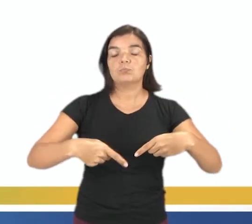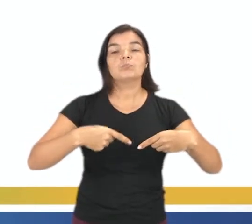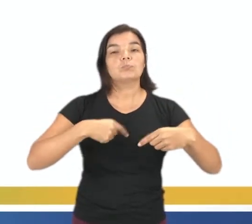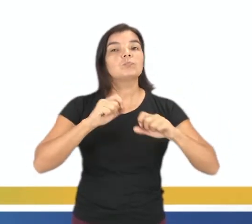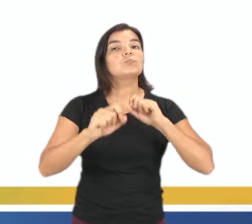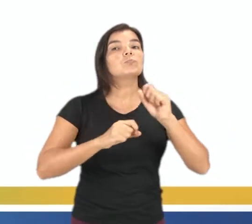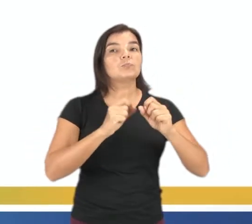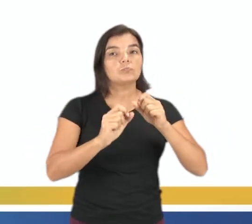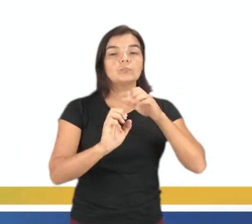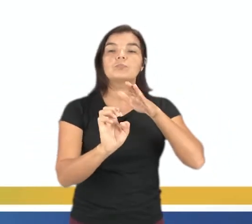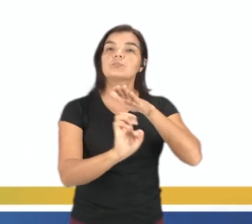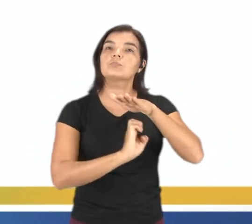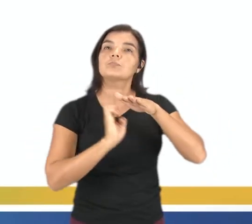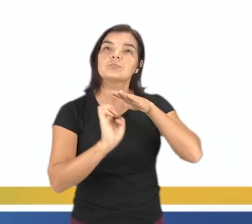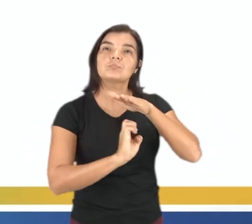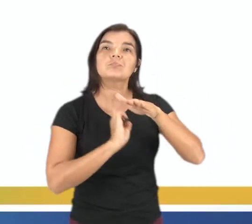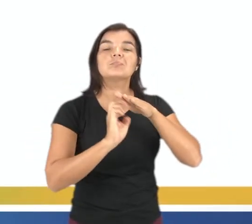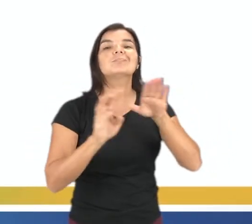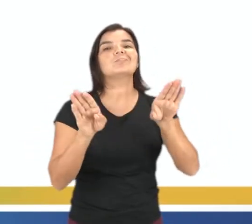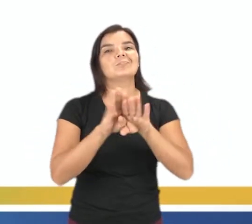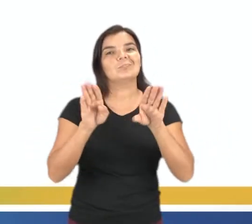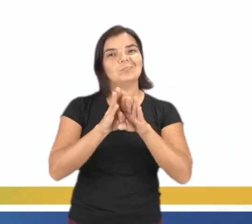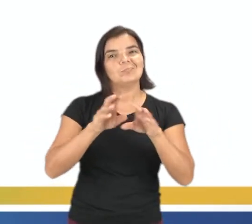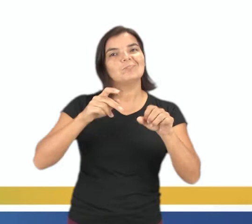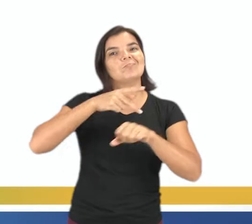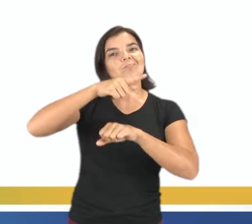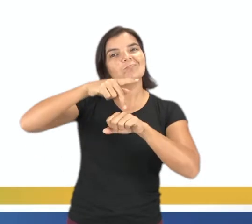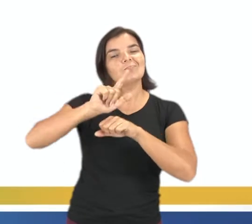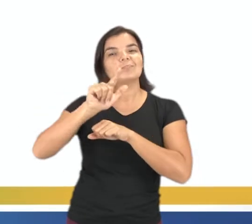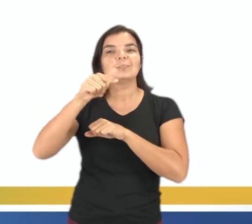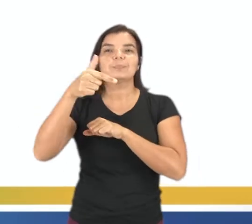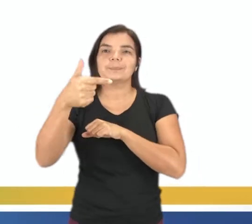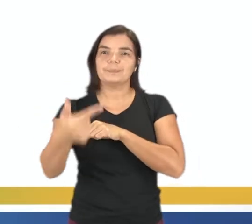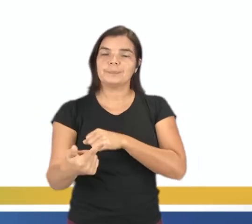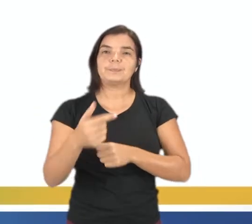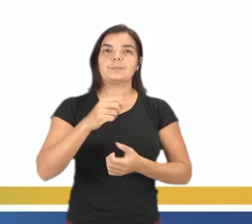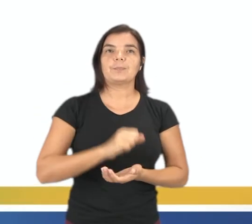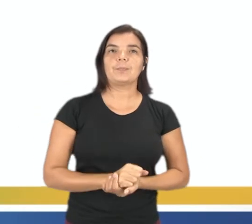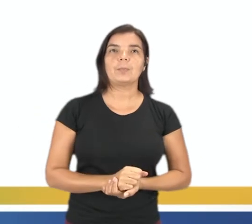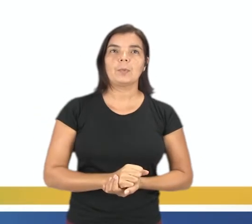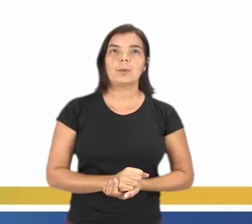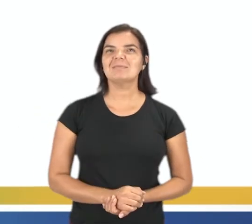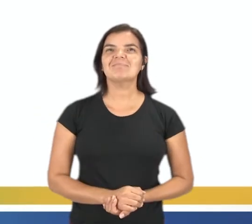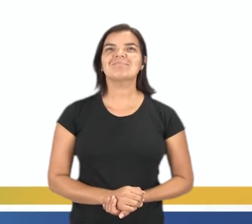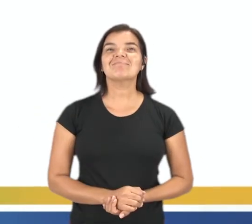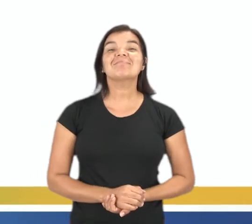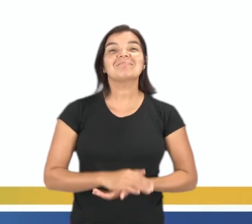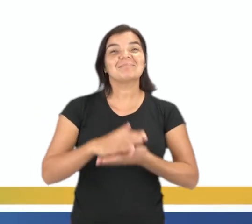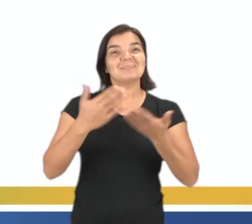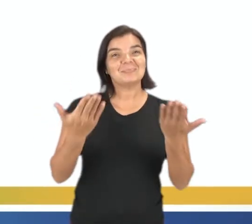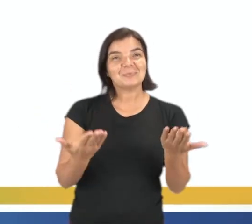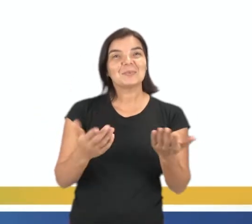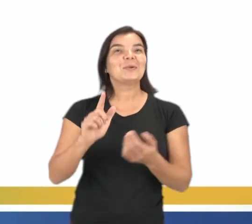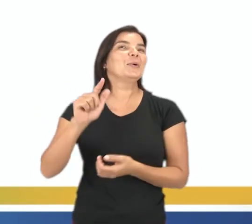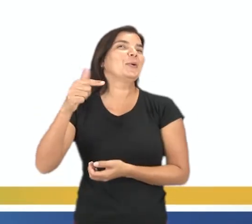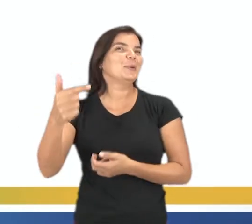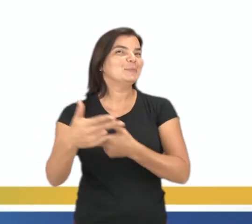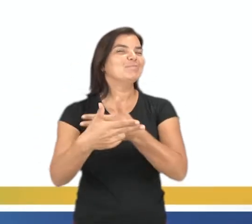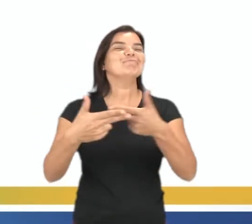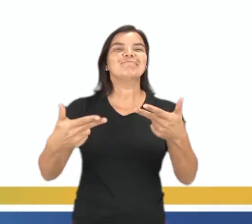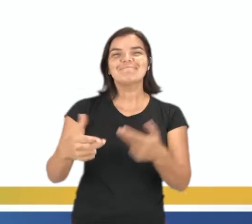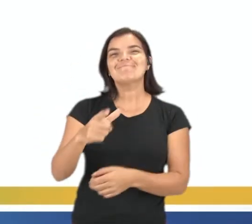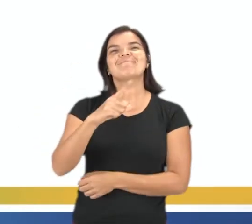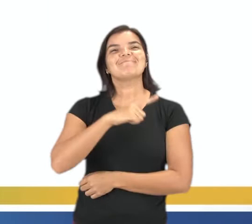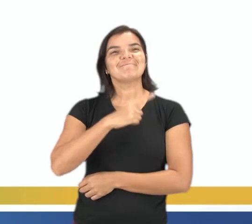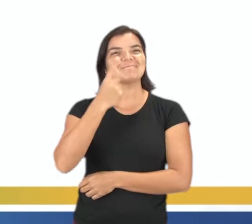mais espaço no comércio e no cenário internacional. Uma outra forma que a